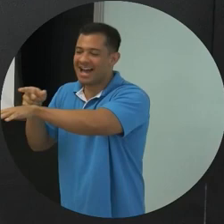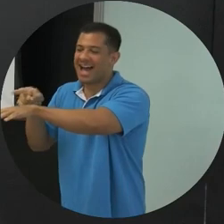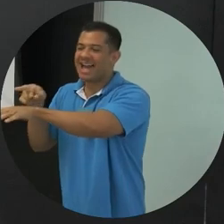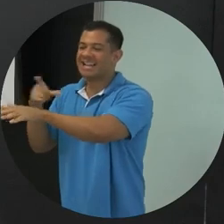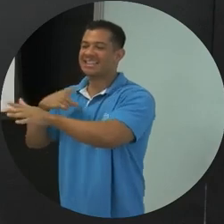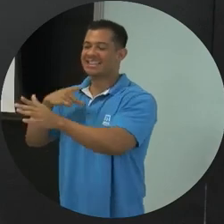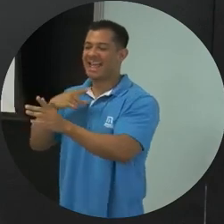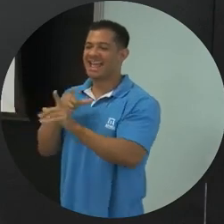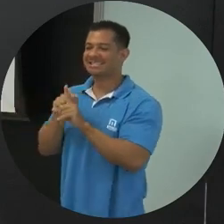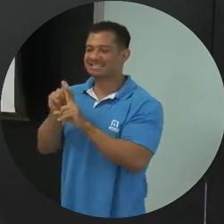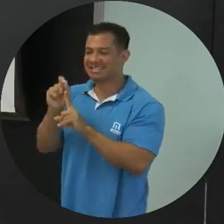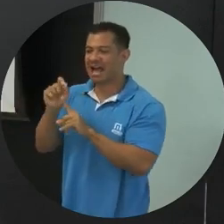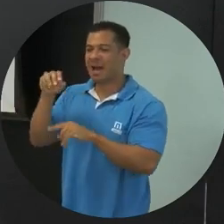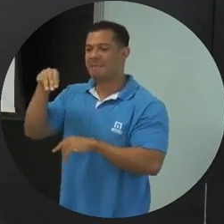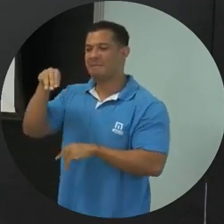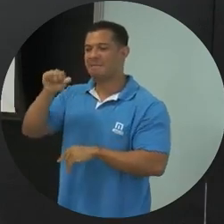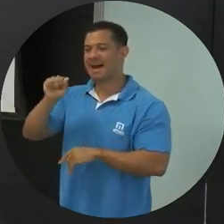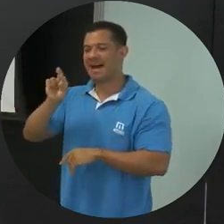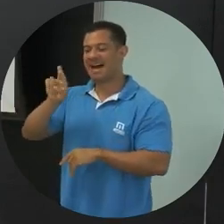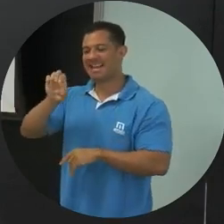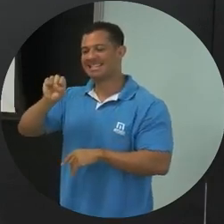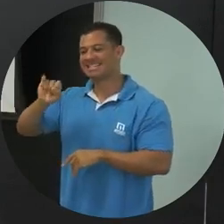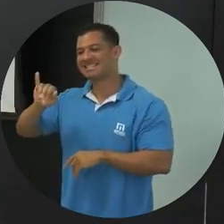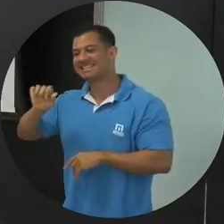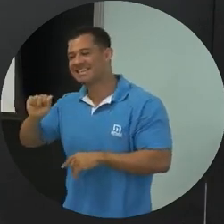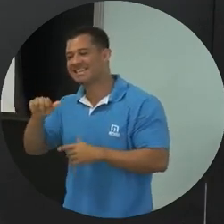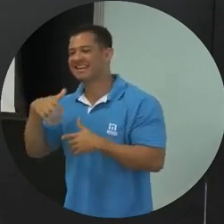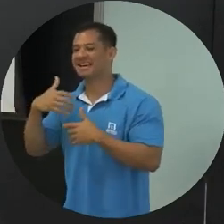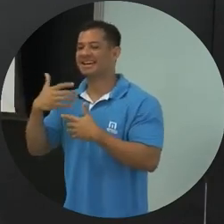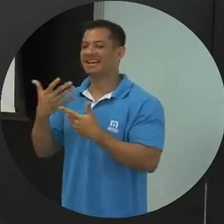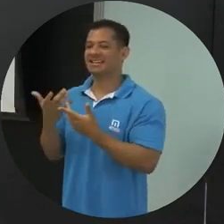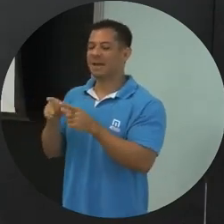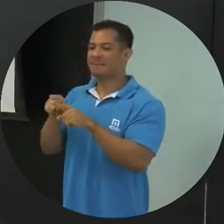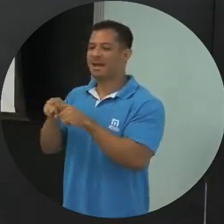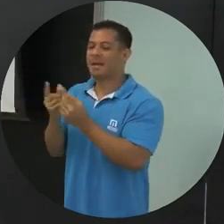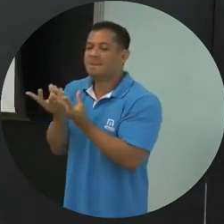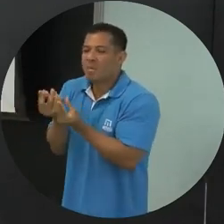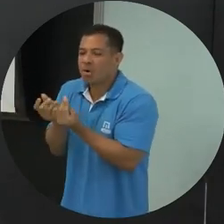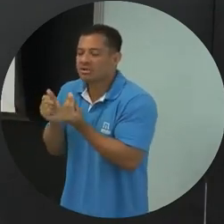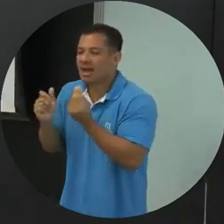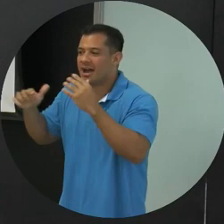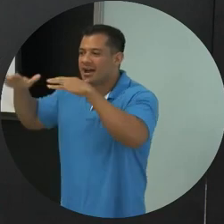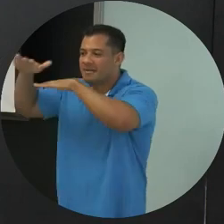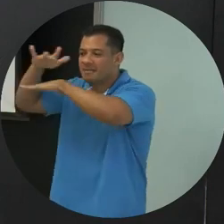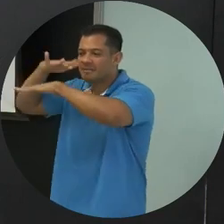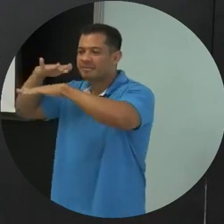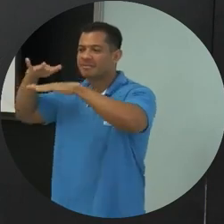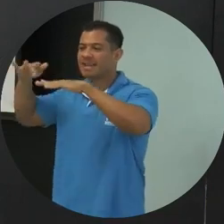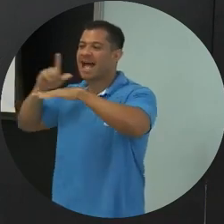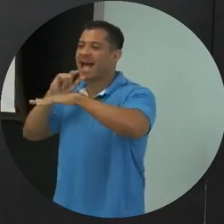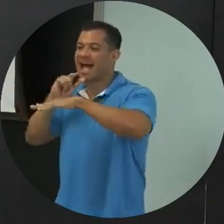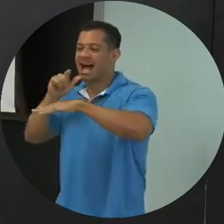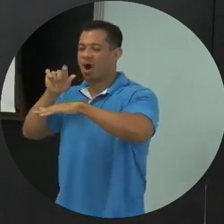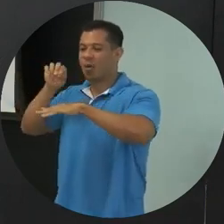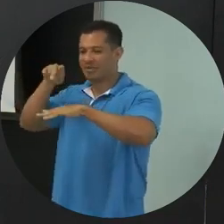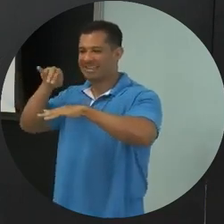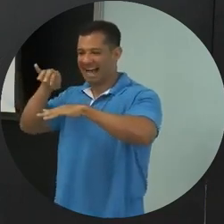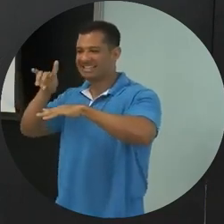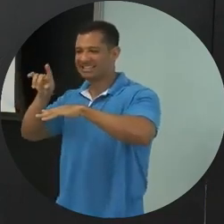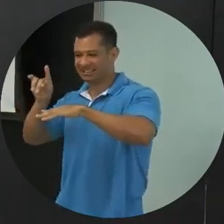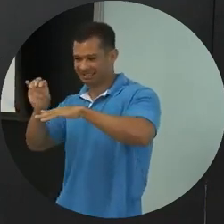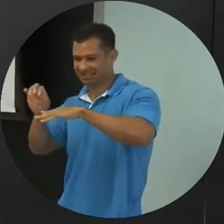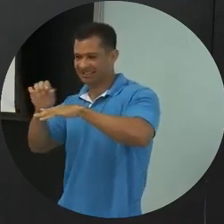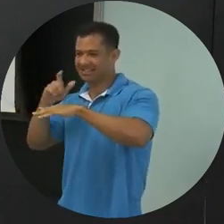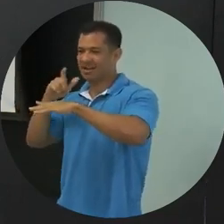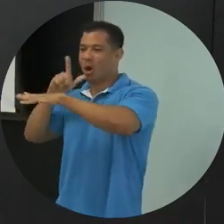com muita umidade, ou com altas variações de temperatura. Então você tem muitas